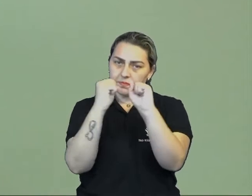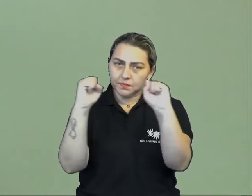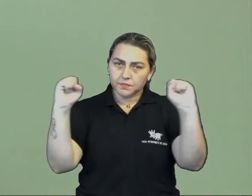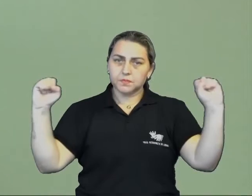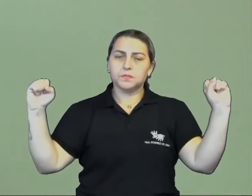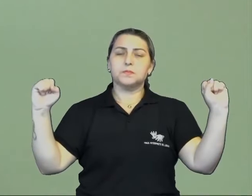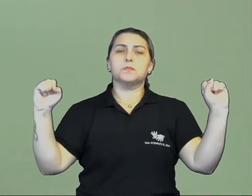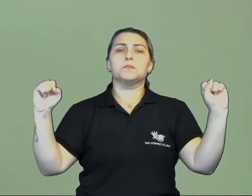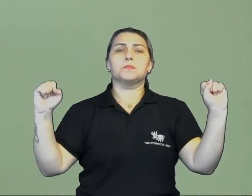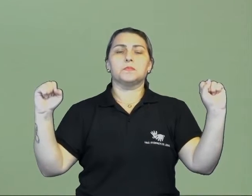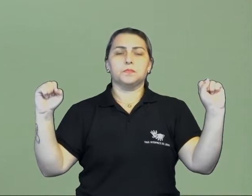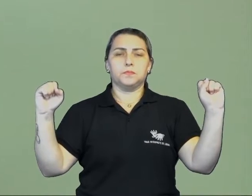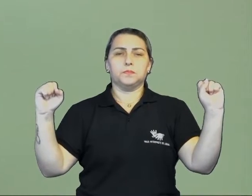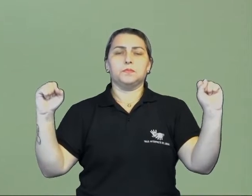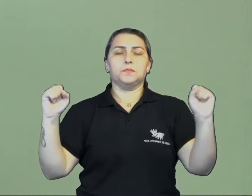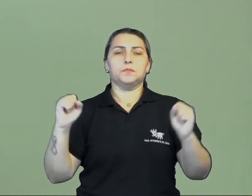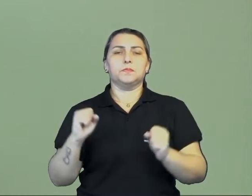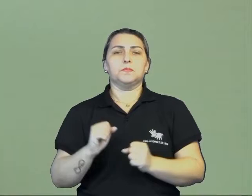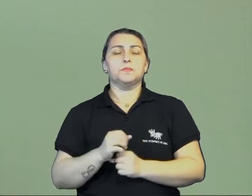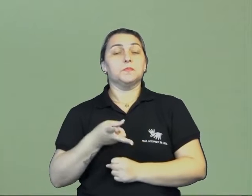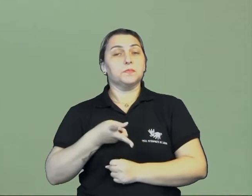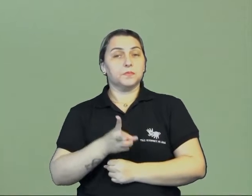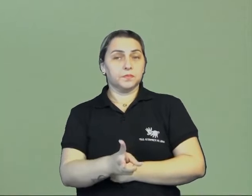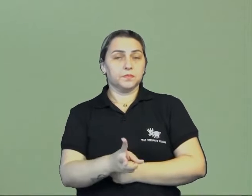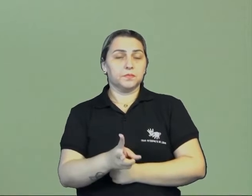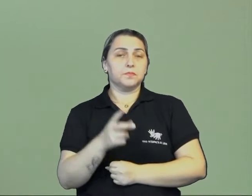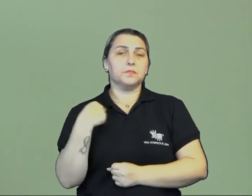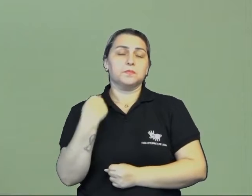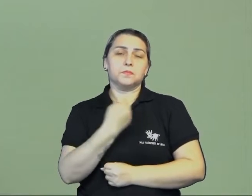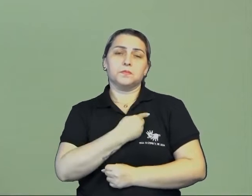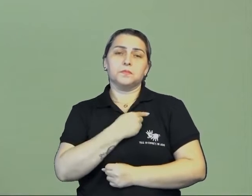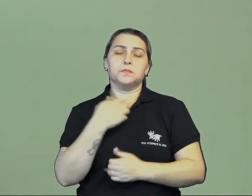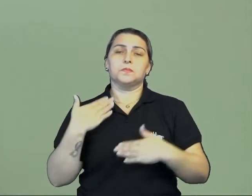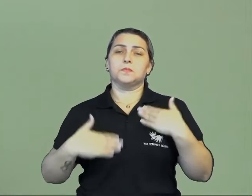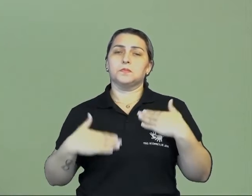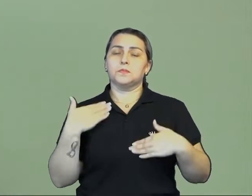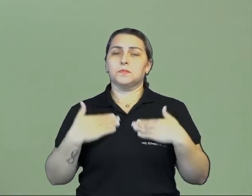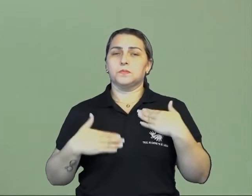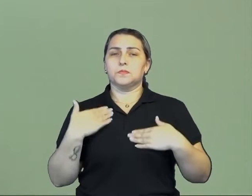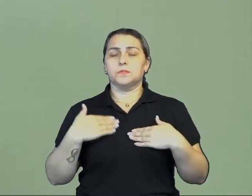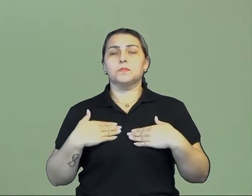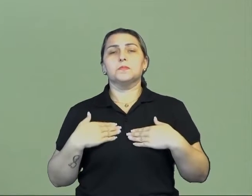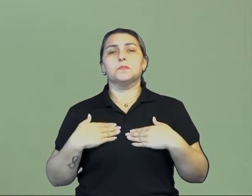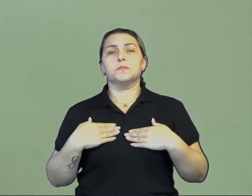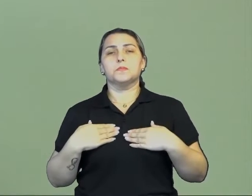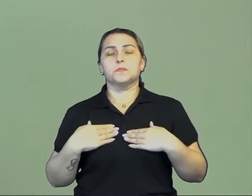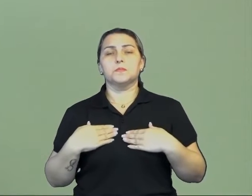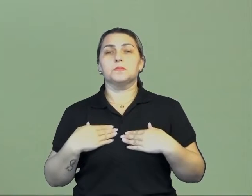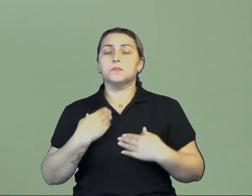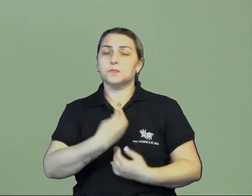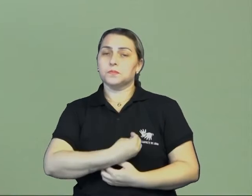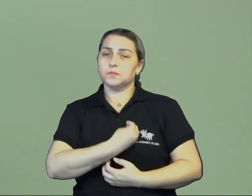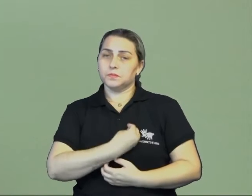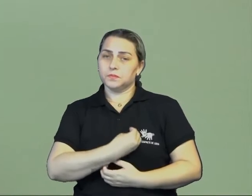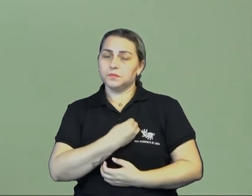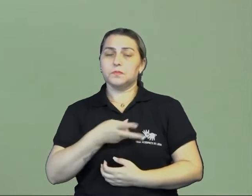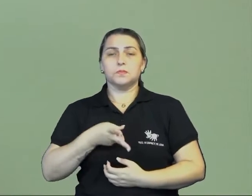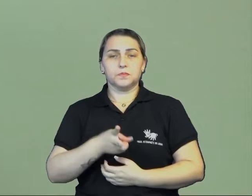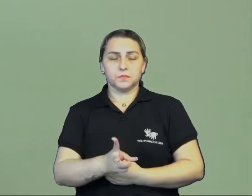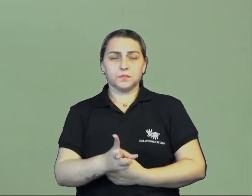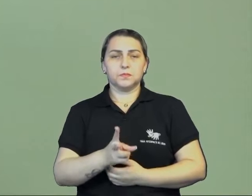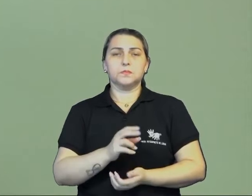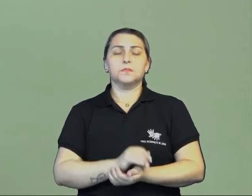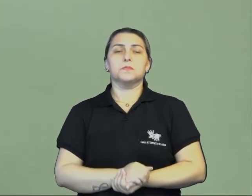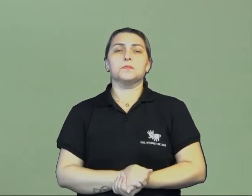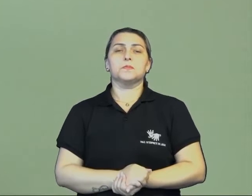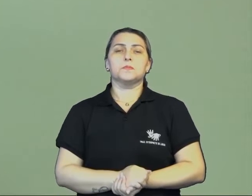naturalmente, em grande escala, para a sobrevivência. O nosso corpo ele era adestrado e moldado para suprir as nossas necessidades